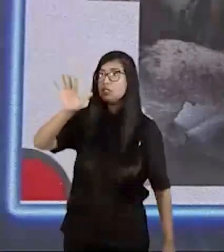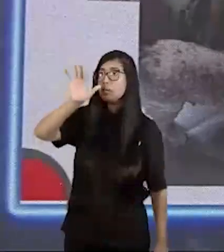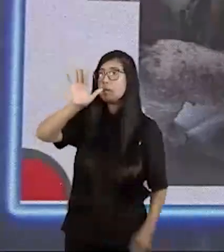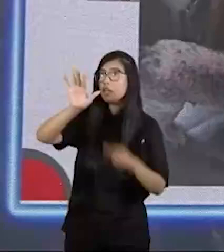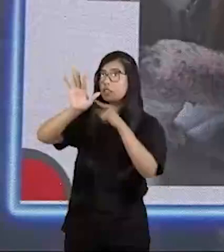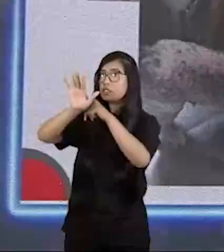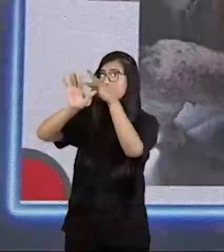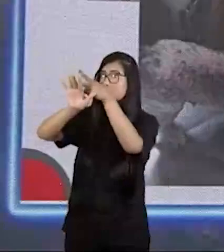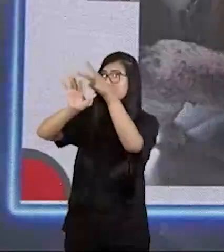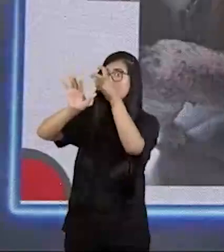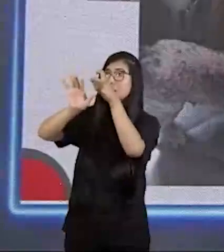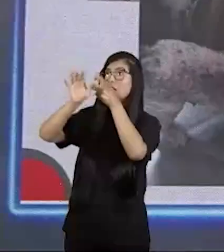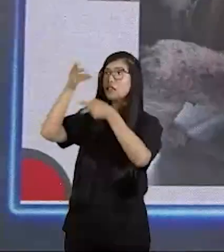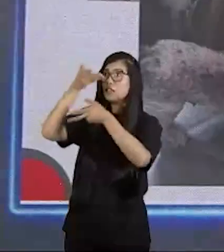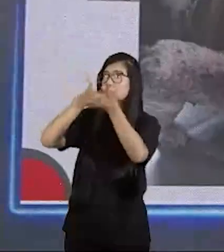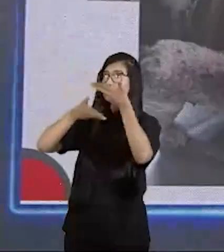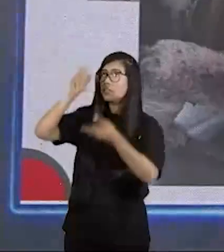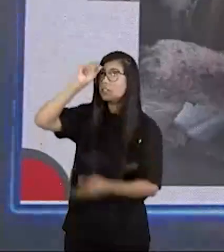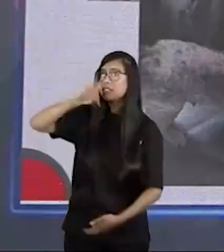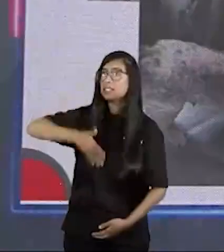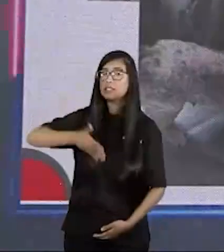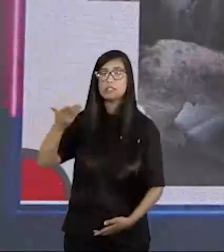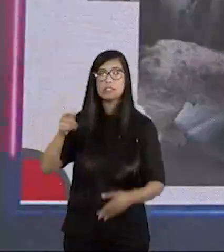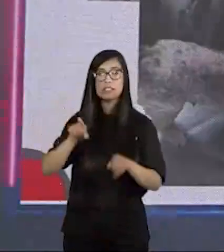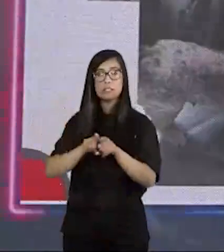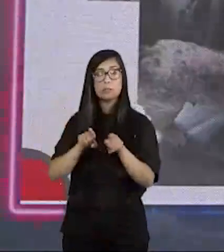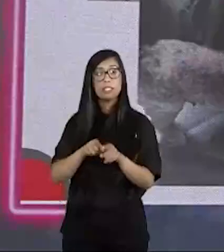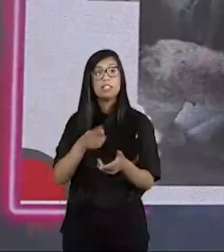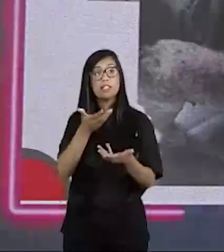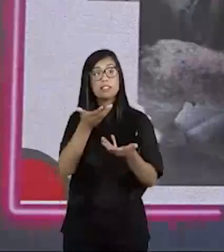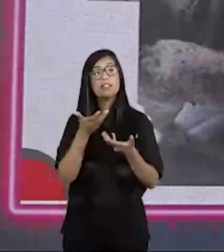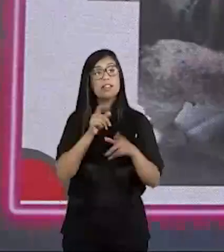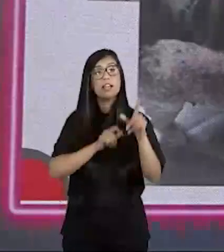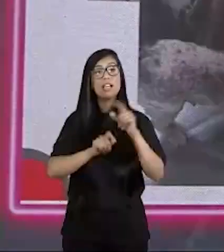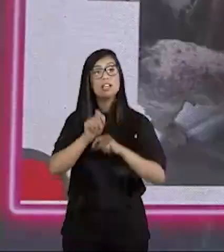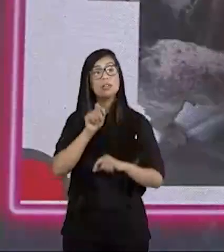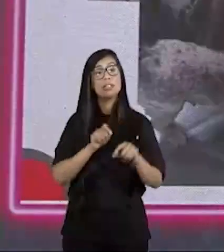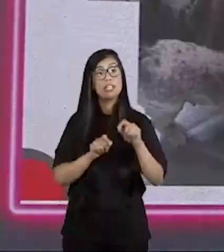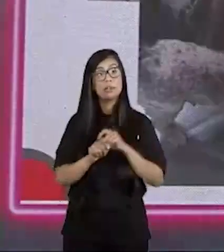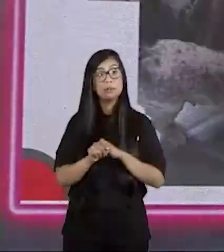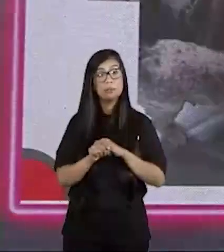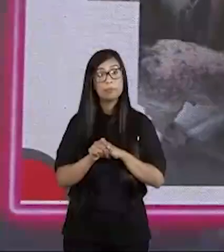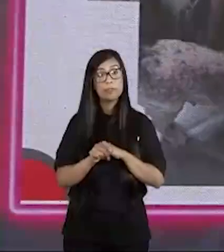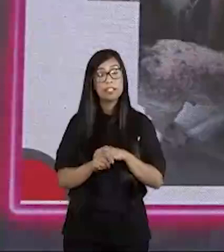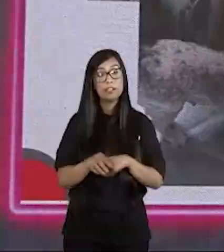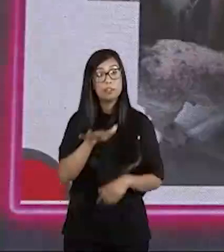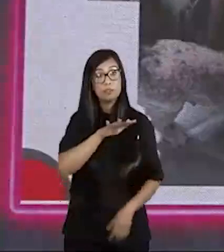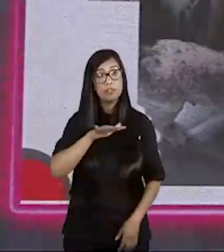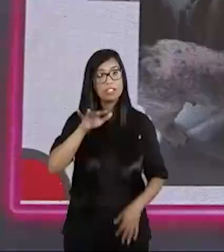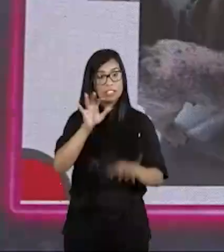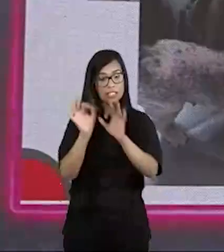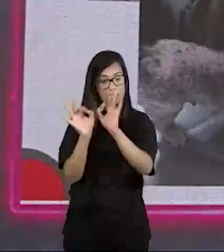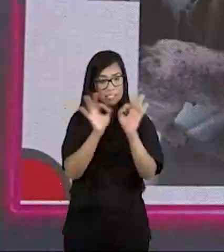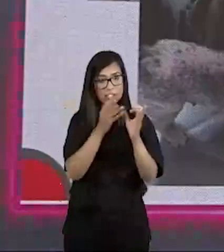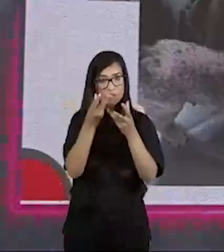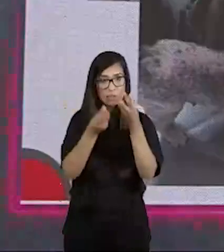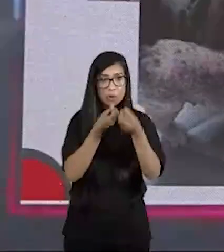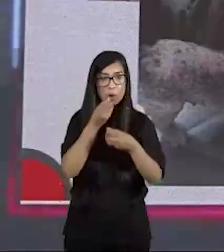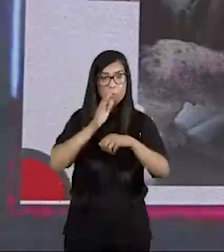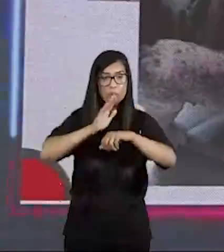contexto, eu queria convidar vocês a executar as coletas que a gente poderia fazer nesses pacientes